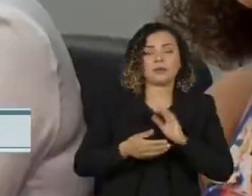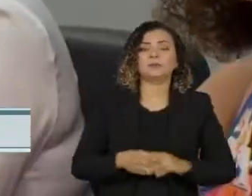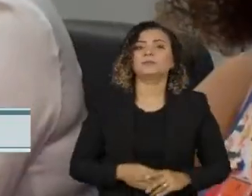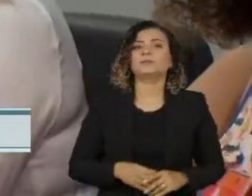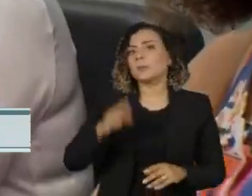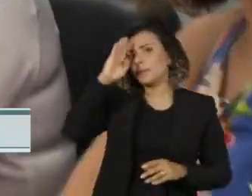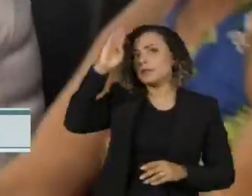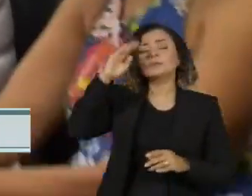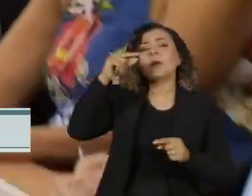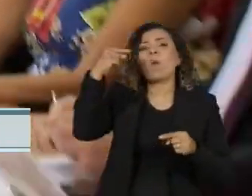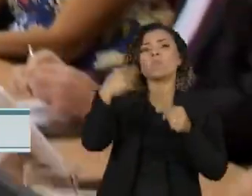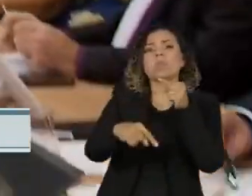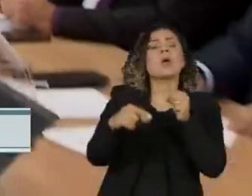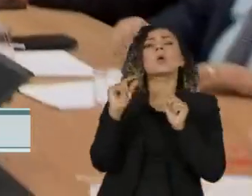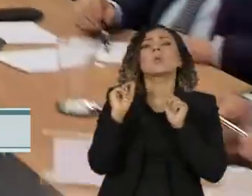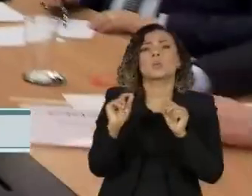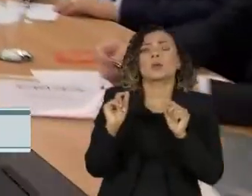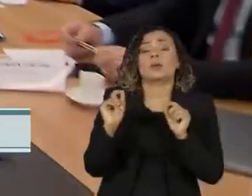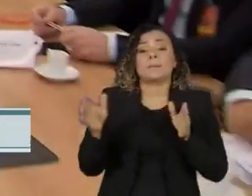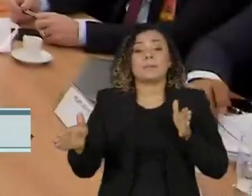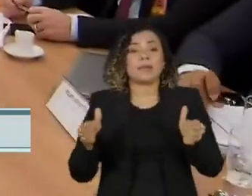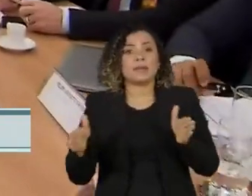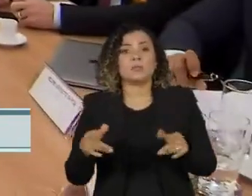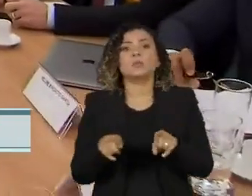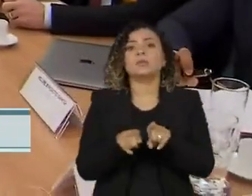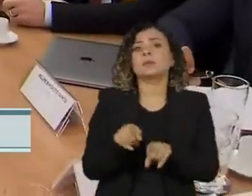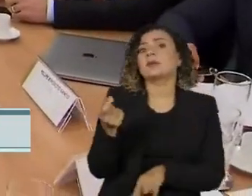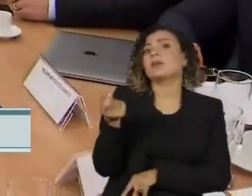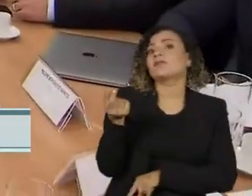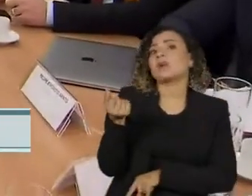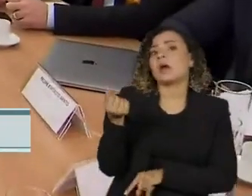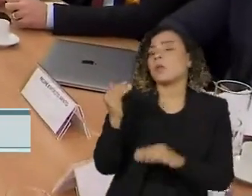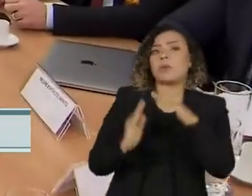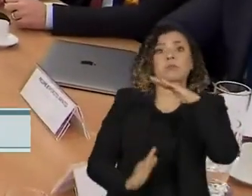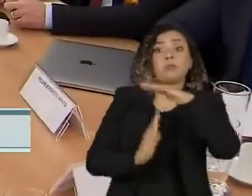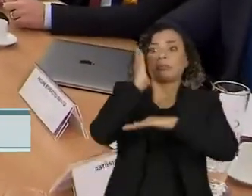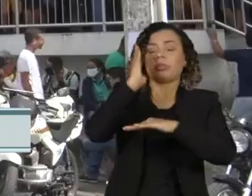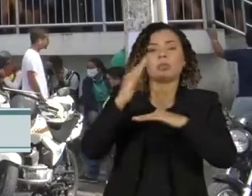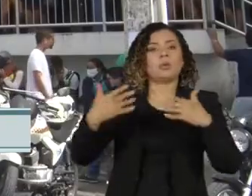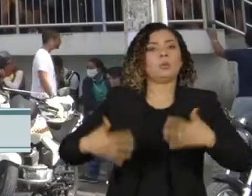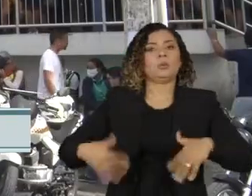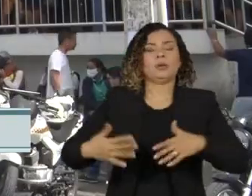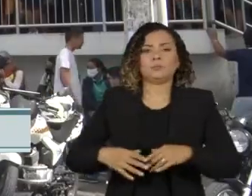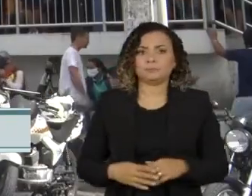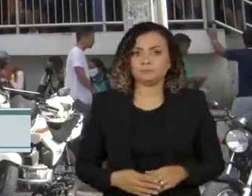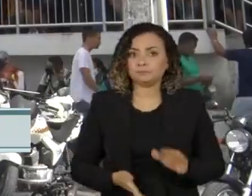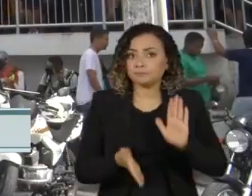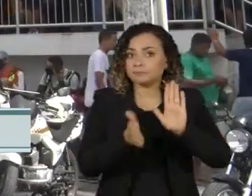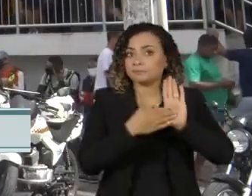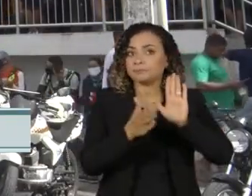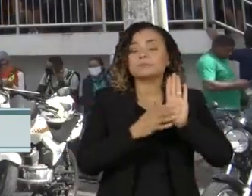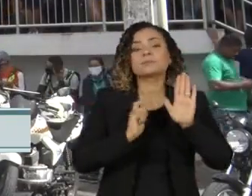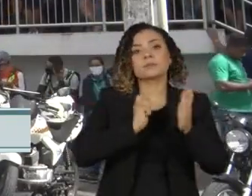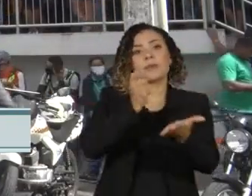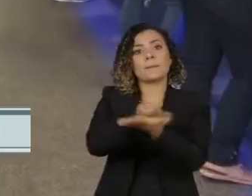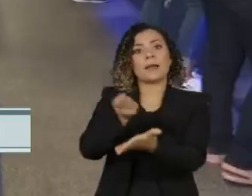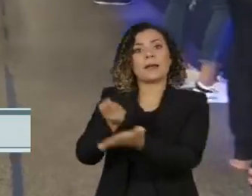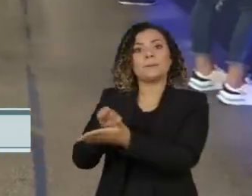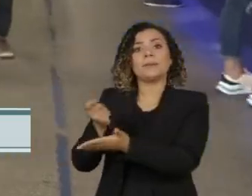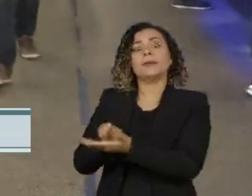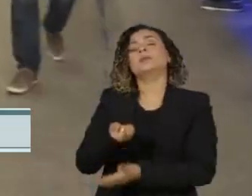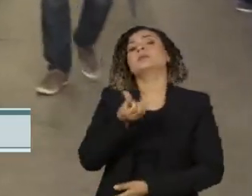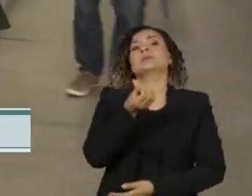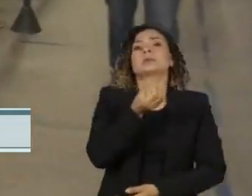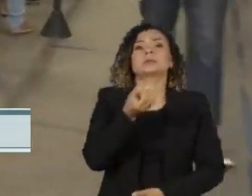discordância São o prazo de vigência e o valor que ficaria fora do teto de gastos a proposta garante o pagamento da parcela